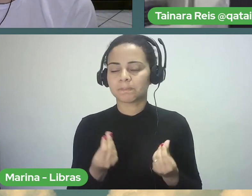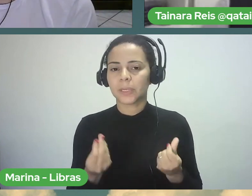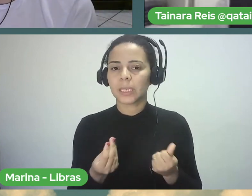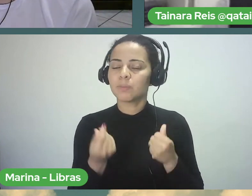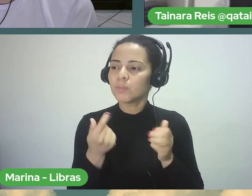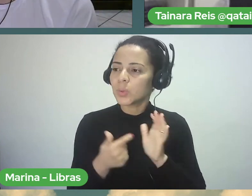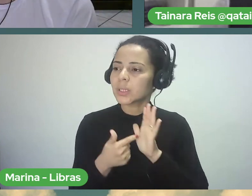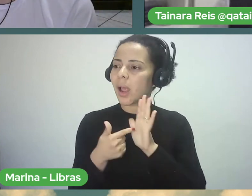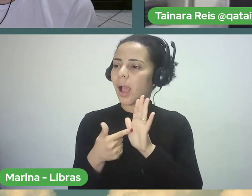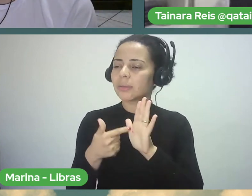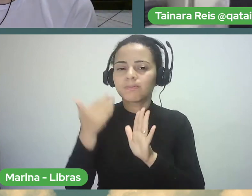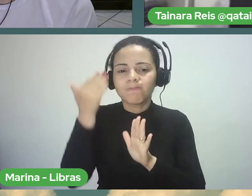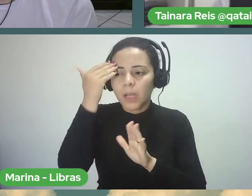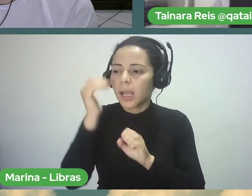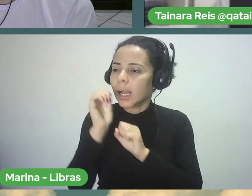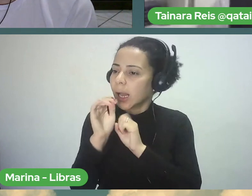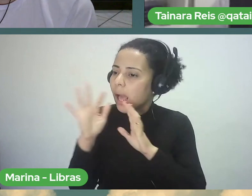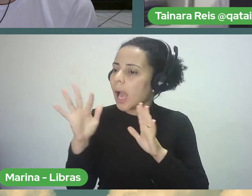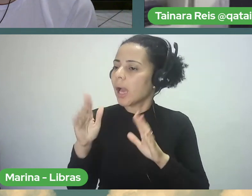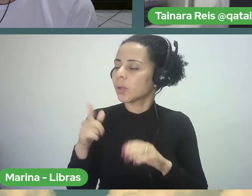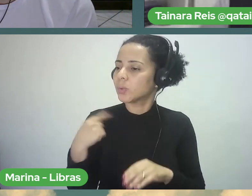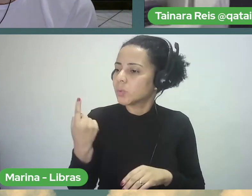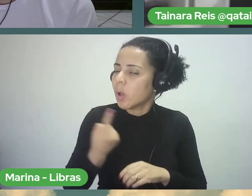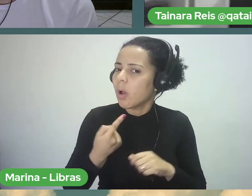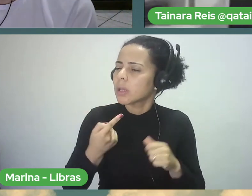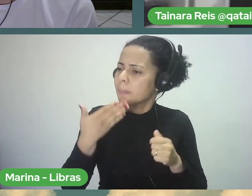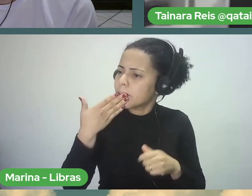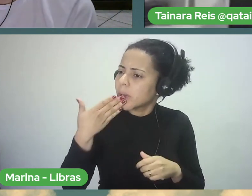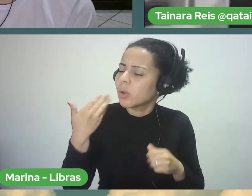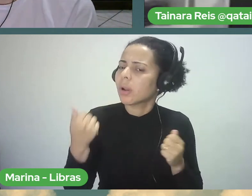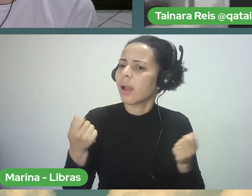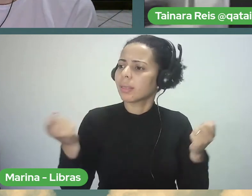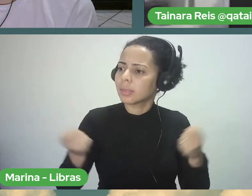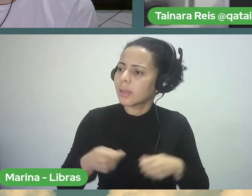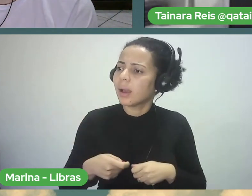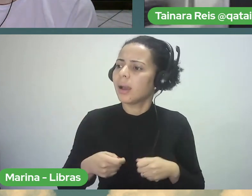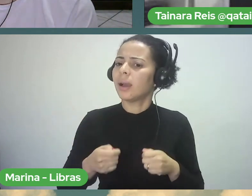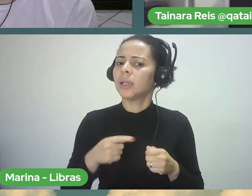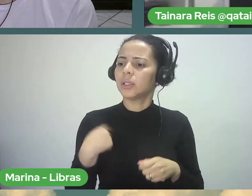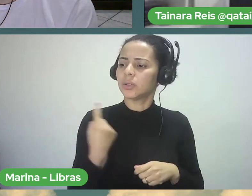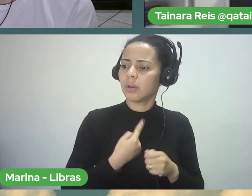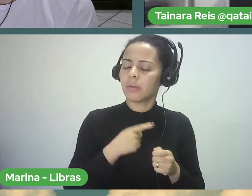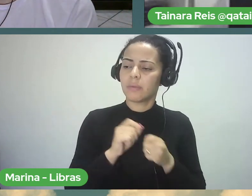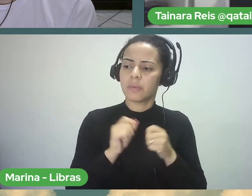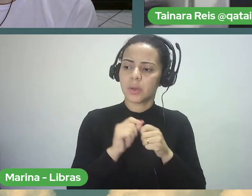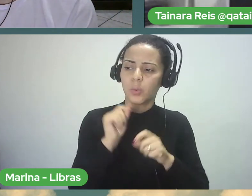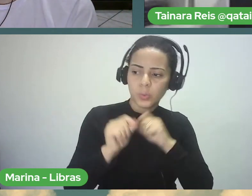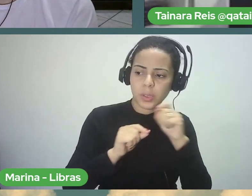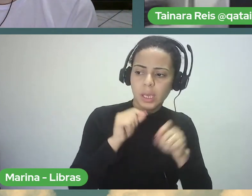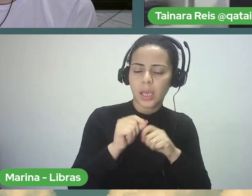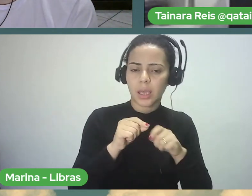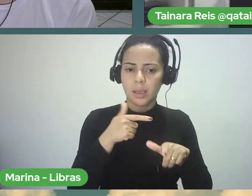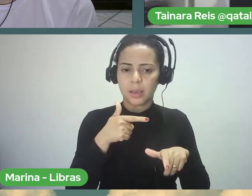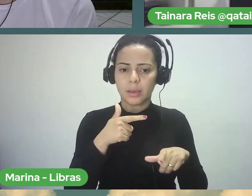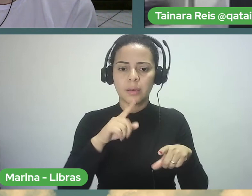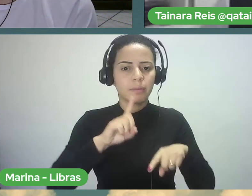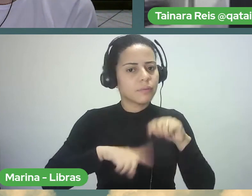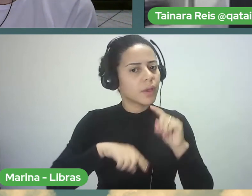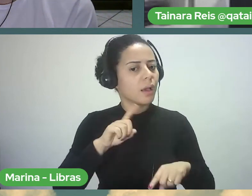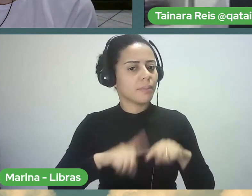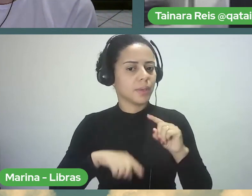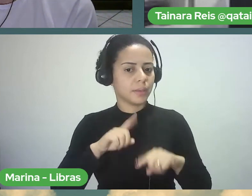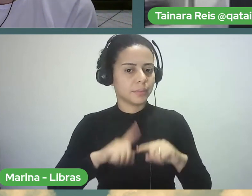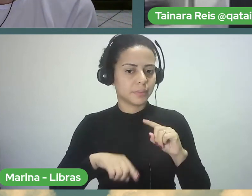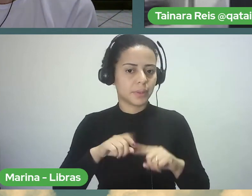de qual é a ferramenta que a gente vai usar, por que a gente vai usar, qual é o problema que você vai resolver. Então, ao invés de